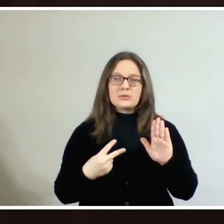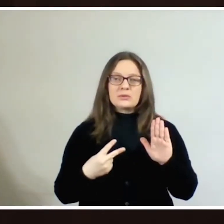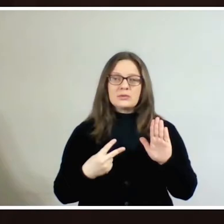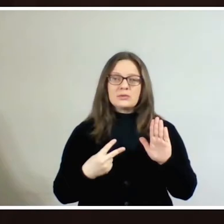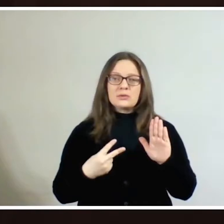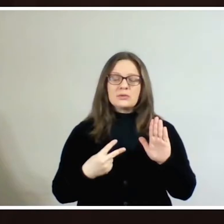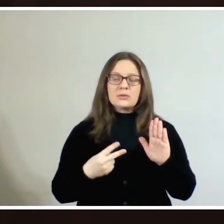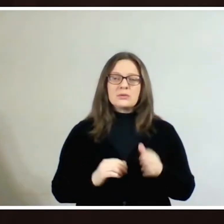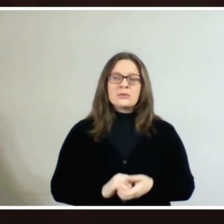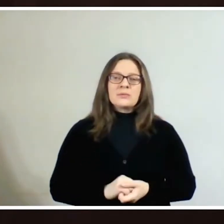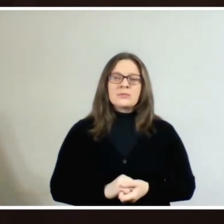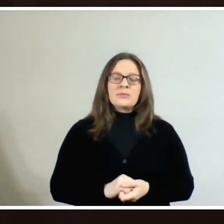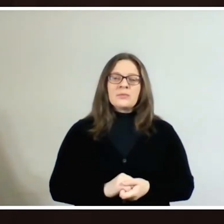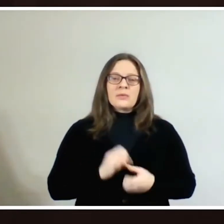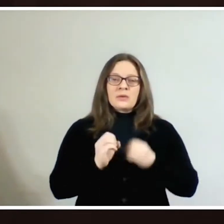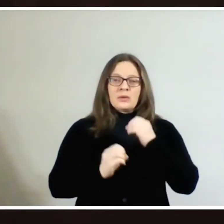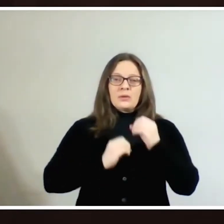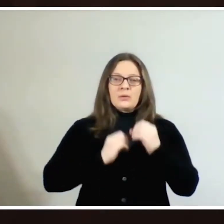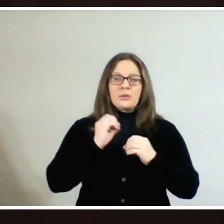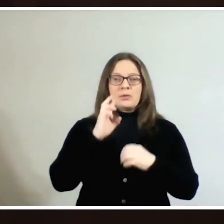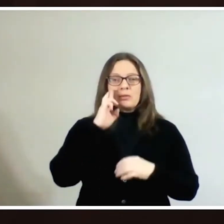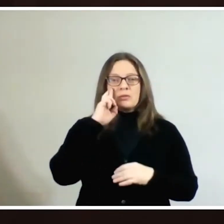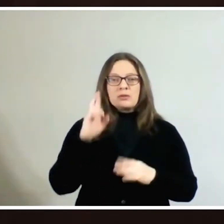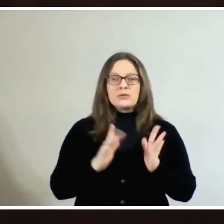Senhor Jesus.